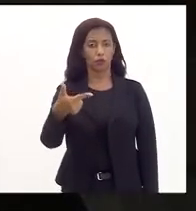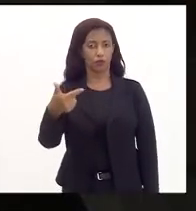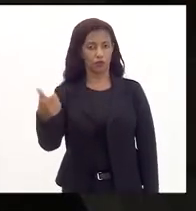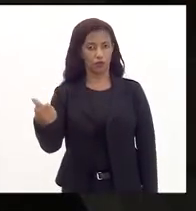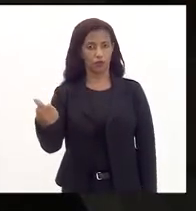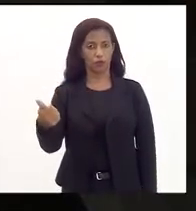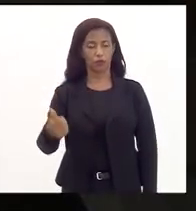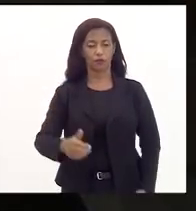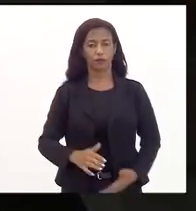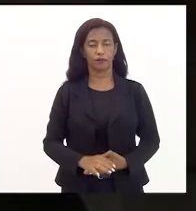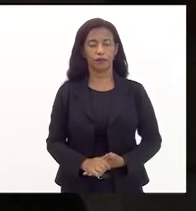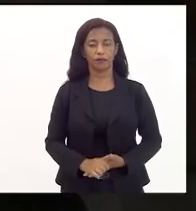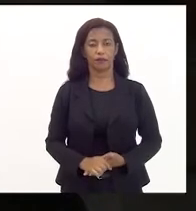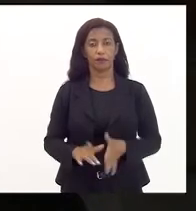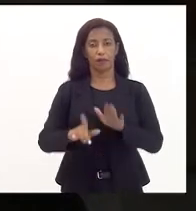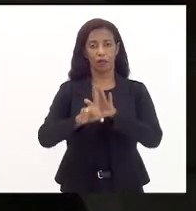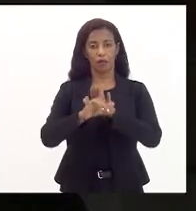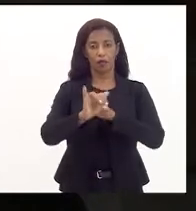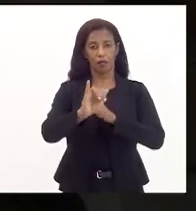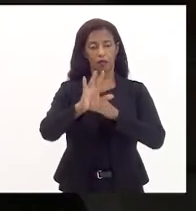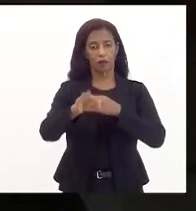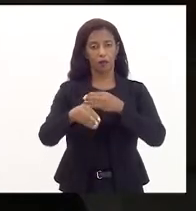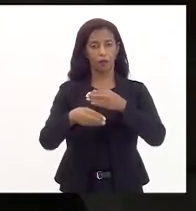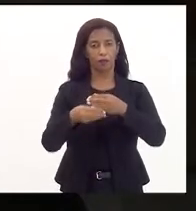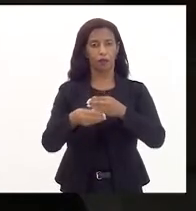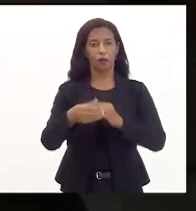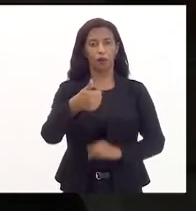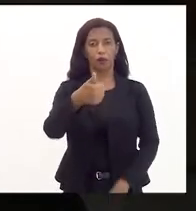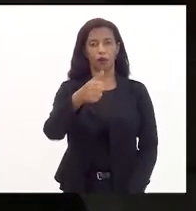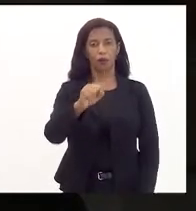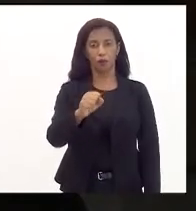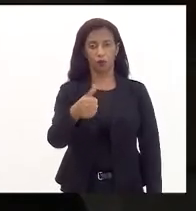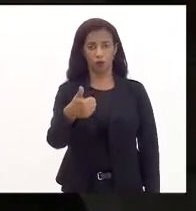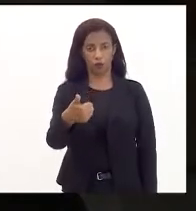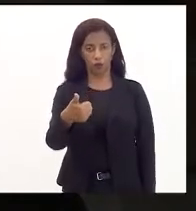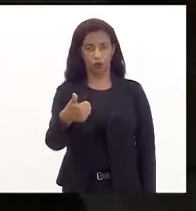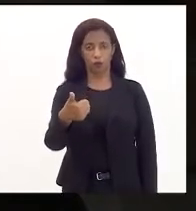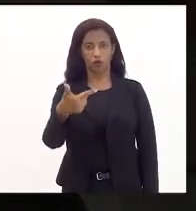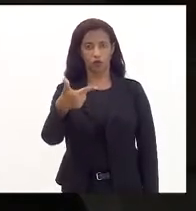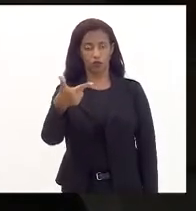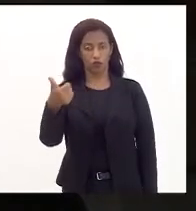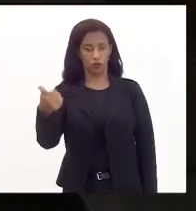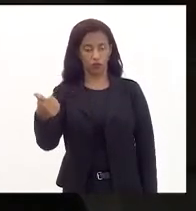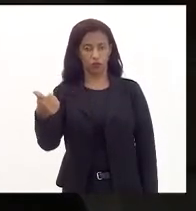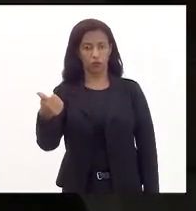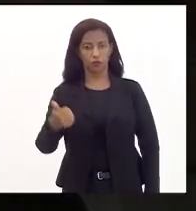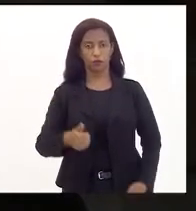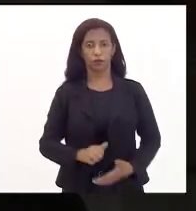2021 e a Lei Complementar 181 de 21,